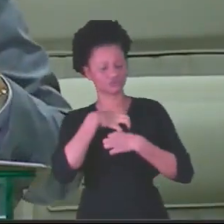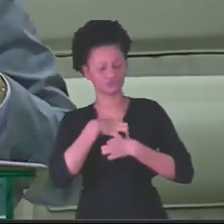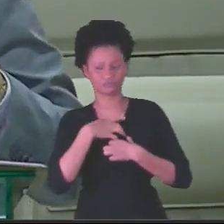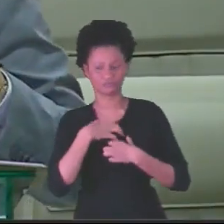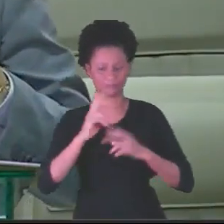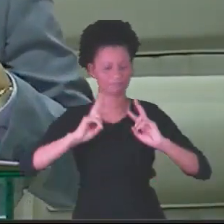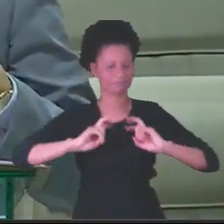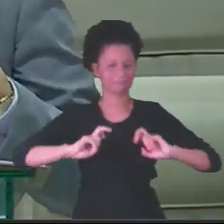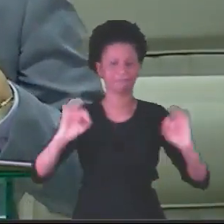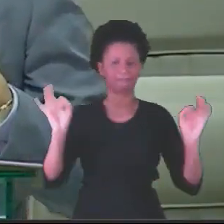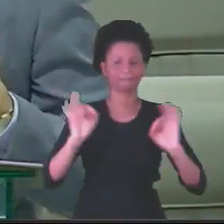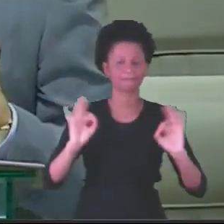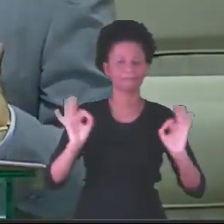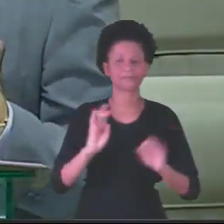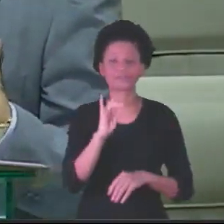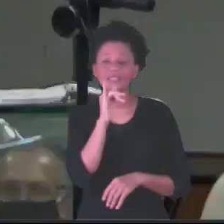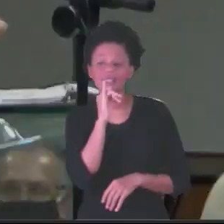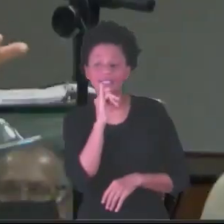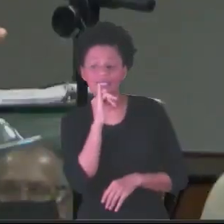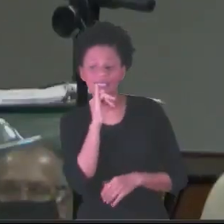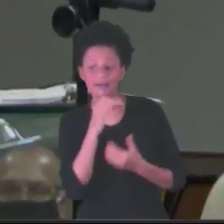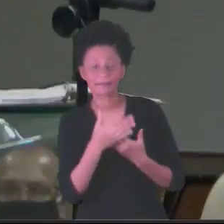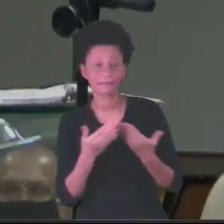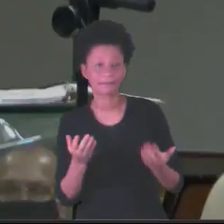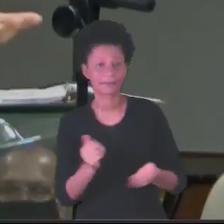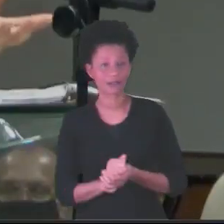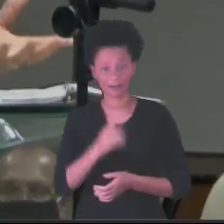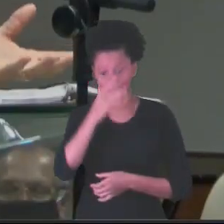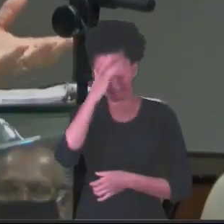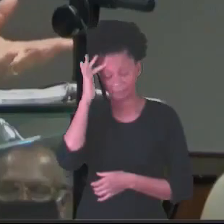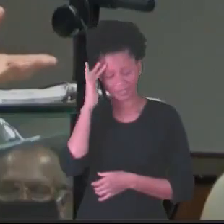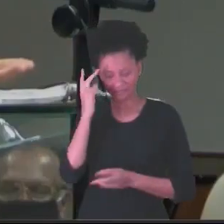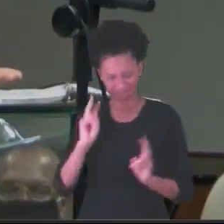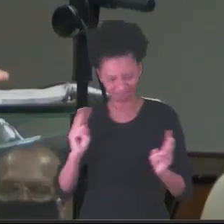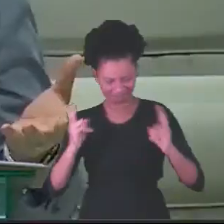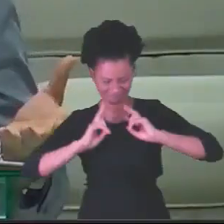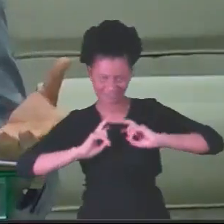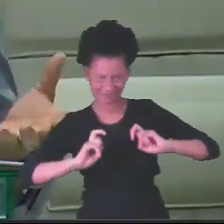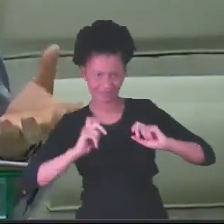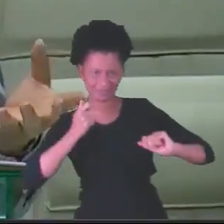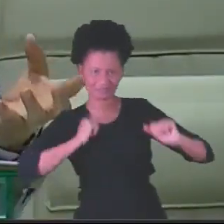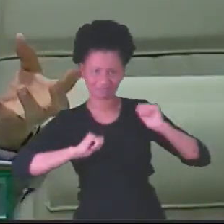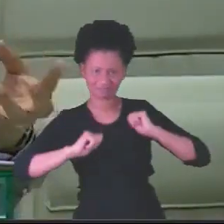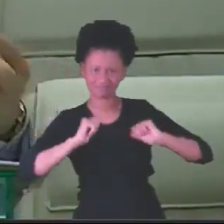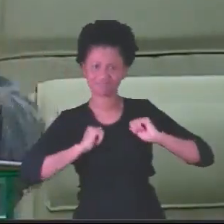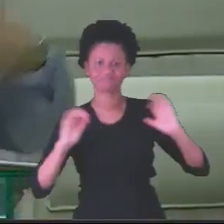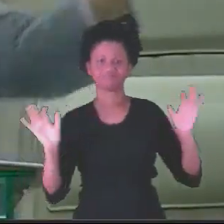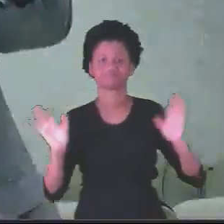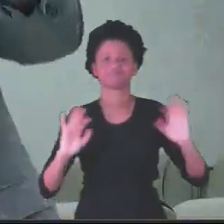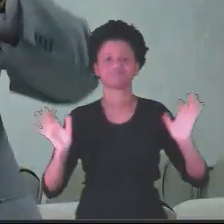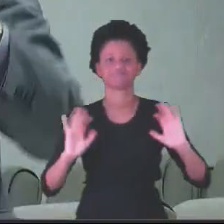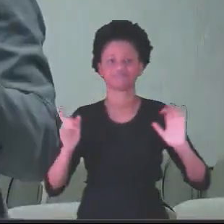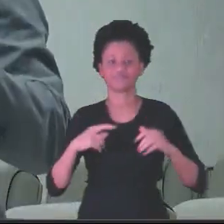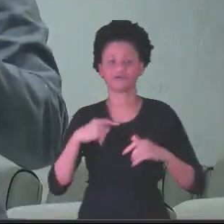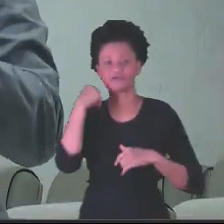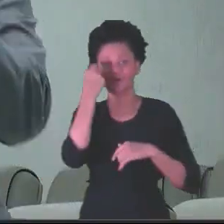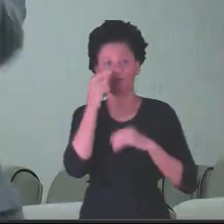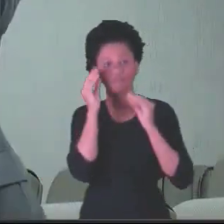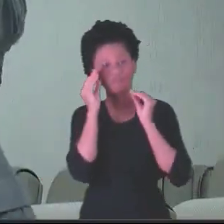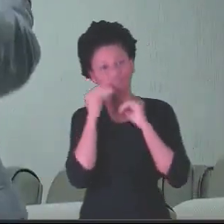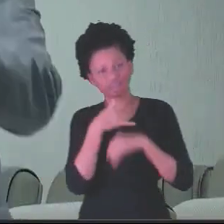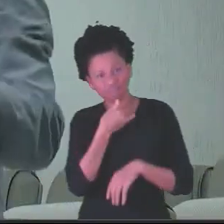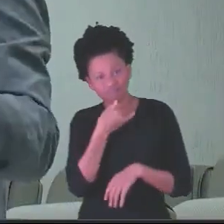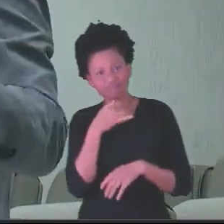ver e por exemplo ninguém consegue ver a ansiedade nas pessoas as pessoas podem ver o semblante caído